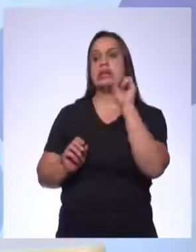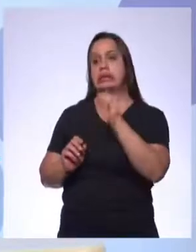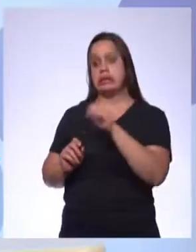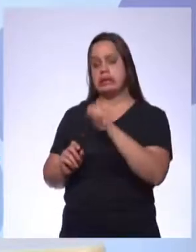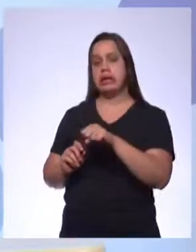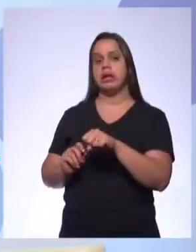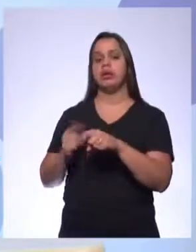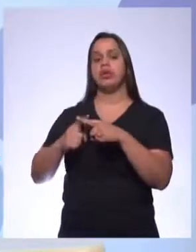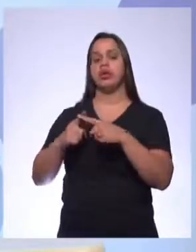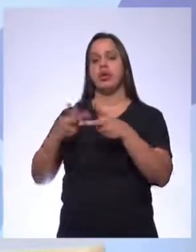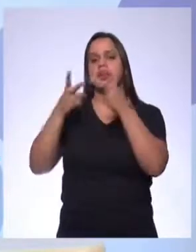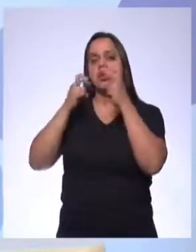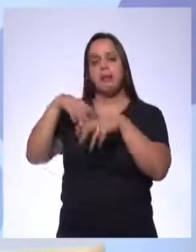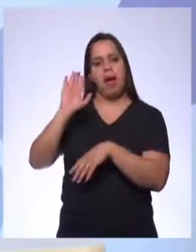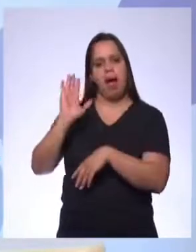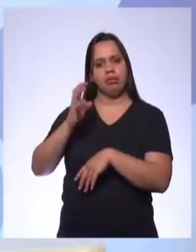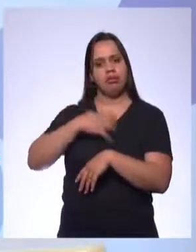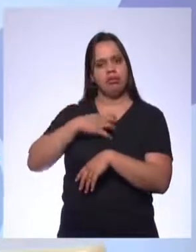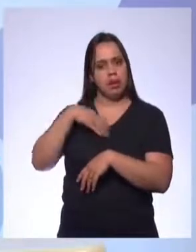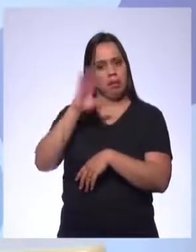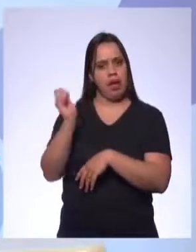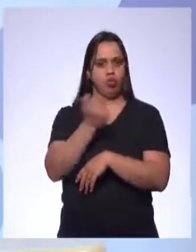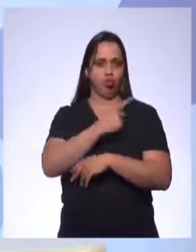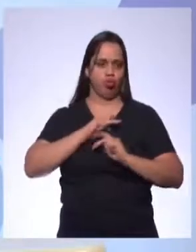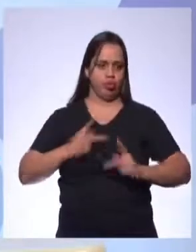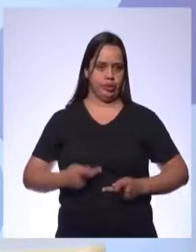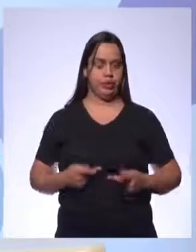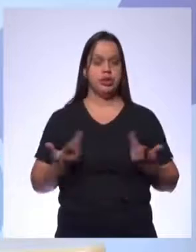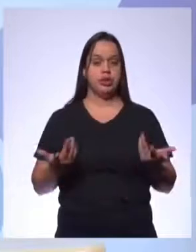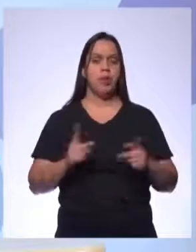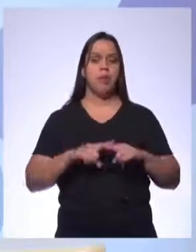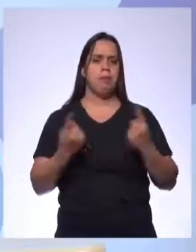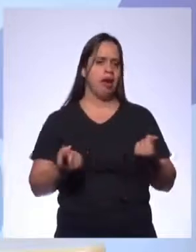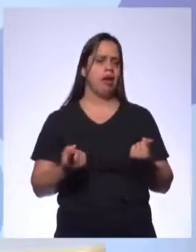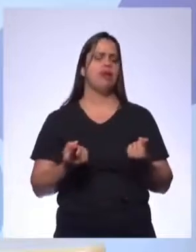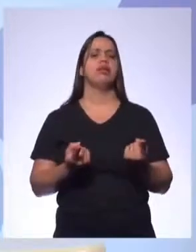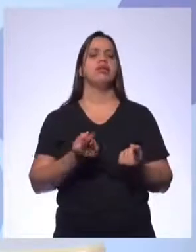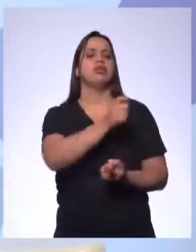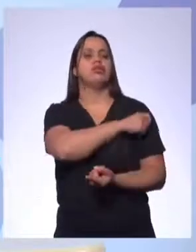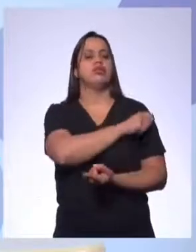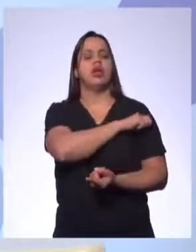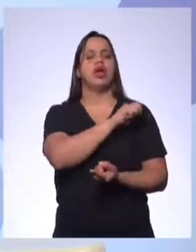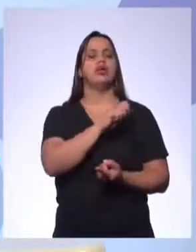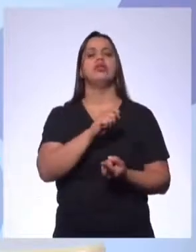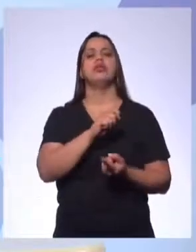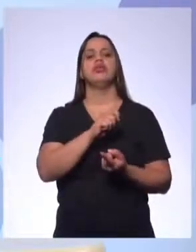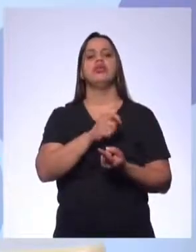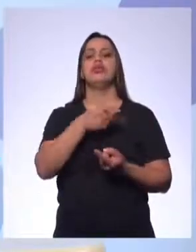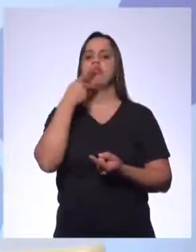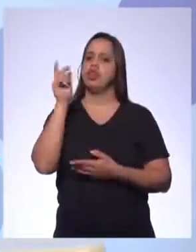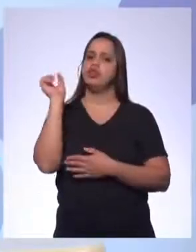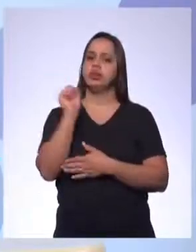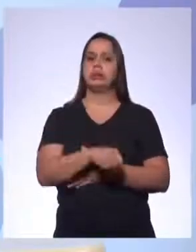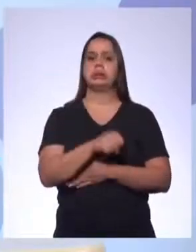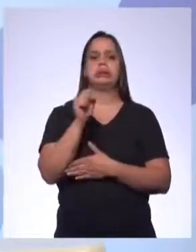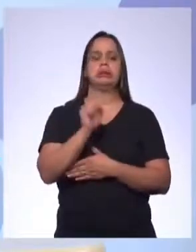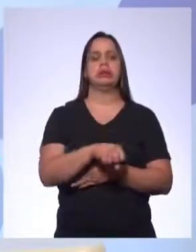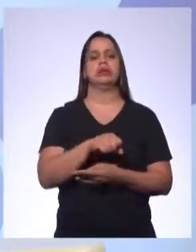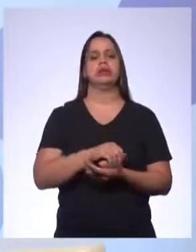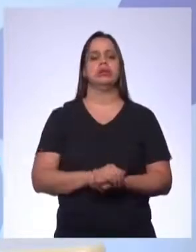muito mais, talvez essa questão da sensibilidade. Okay. Mas muitos aqui na afirmativa, professor